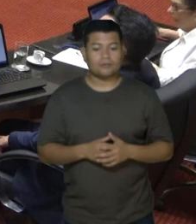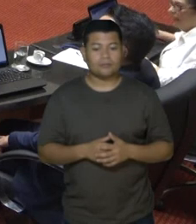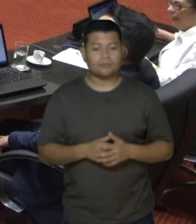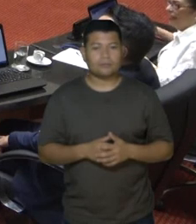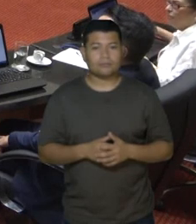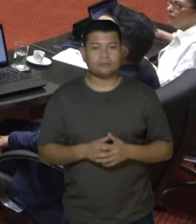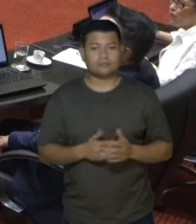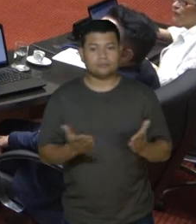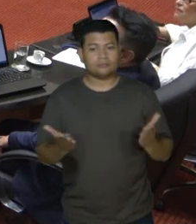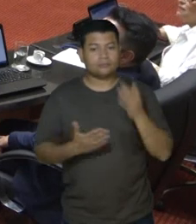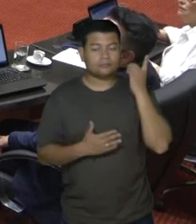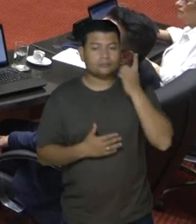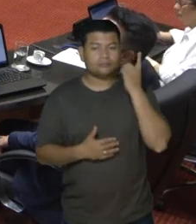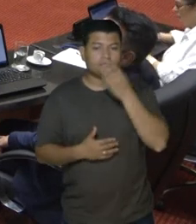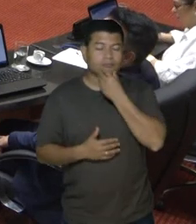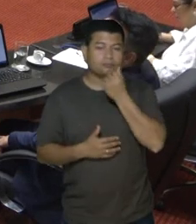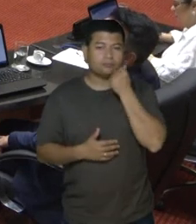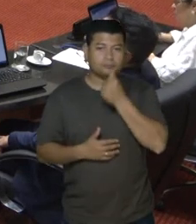Senhores deputados,